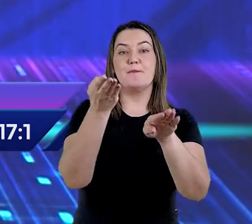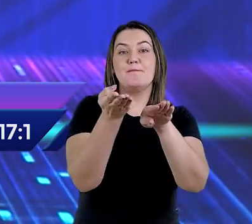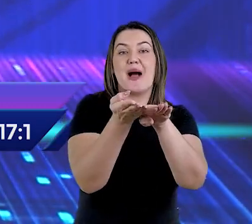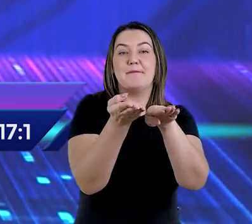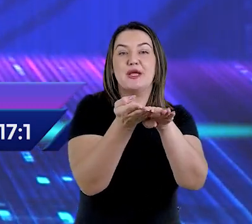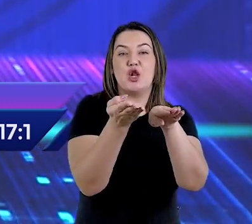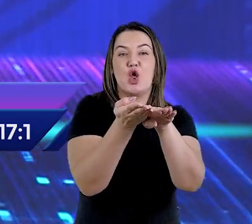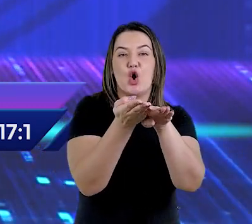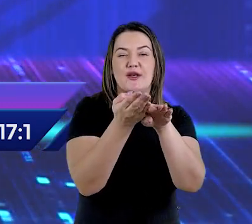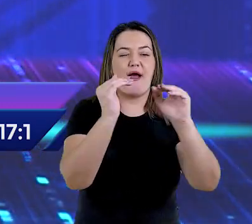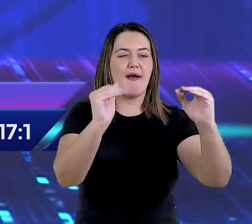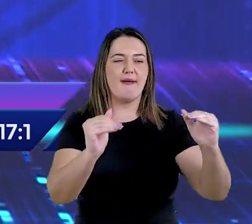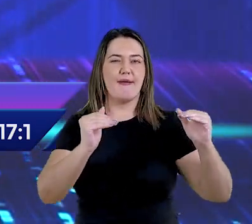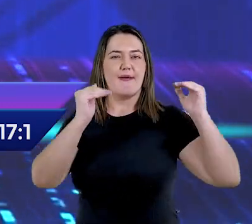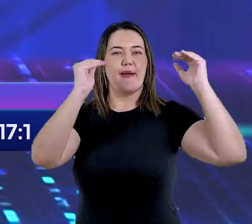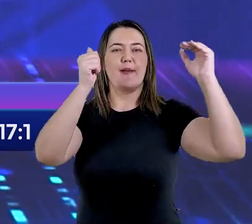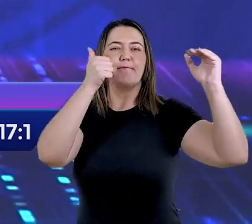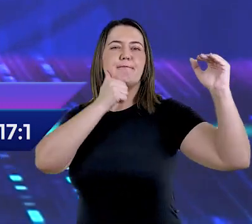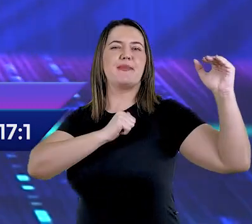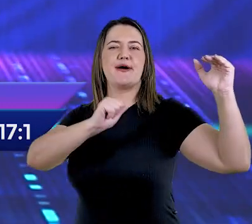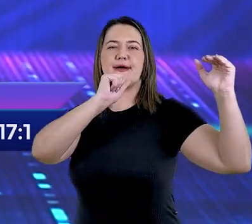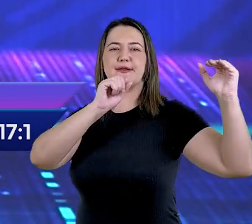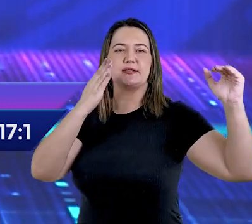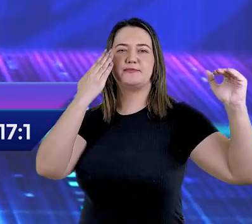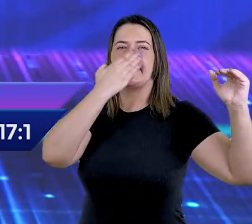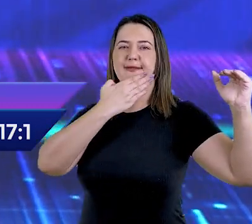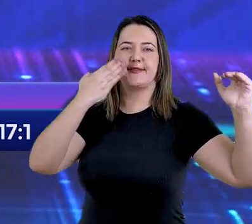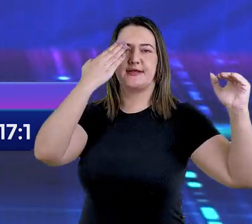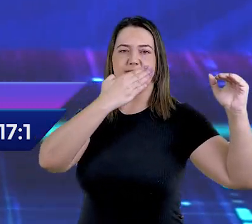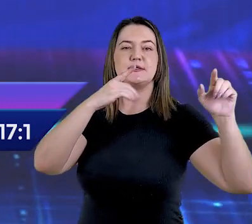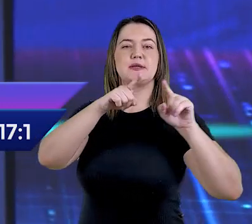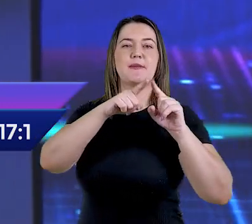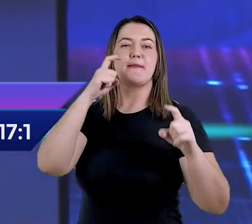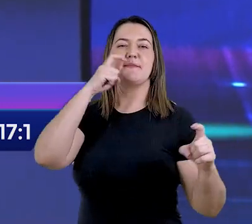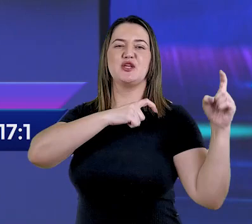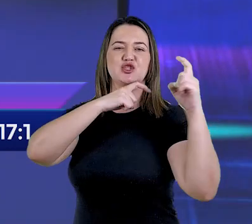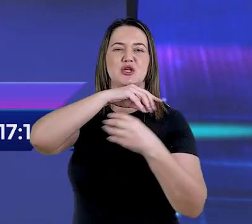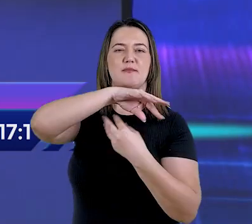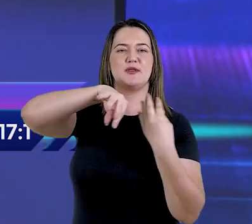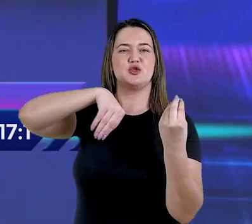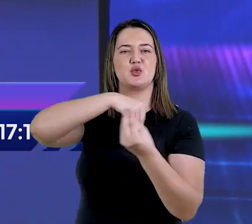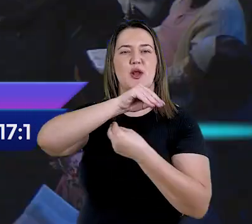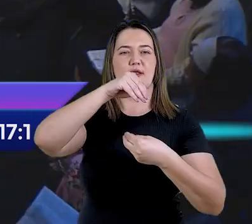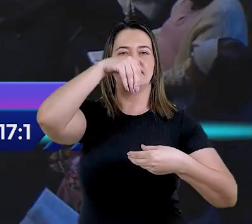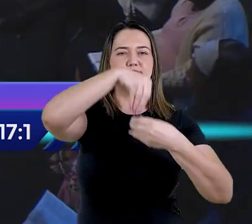a mãe das meretrizes e das abominações da terra.